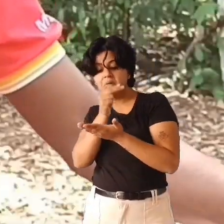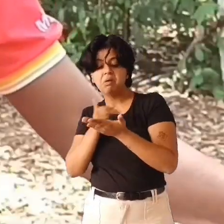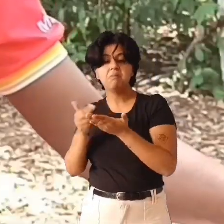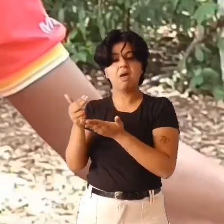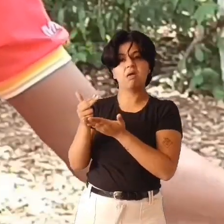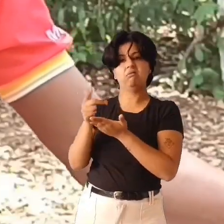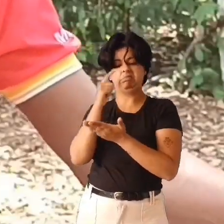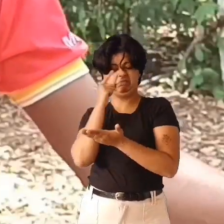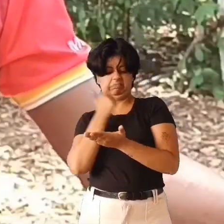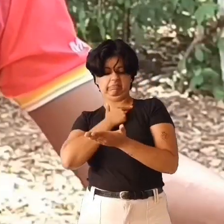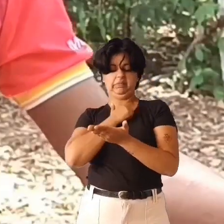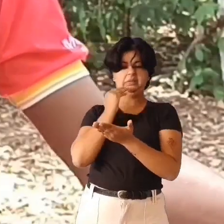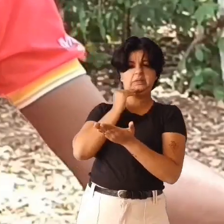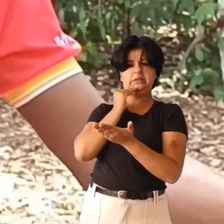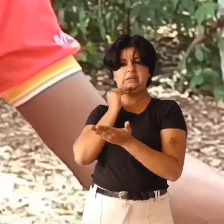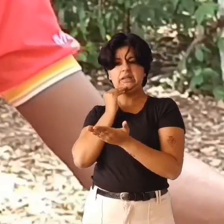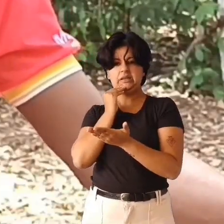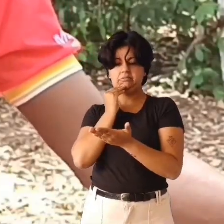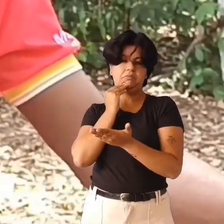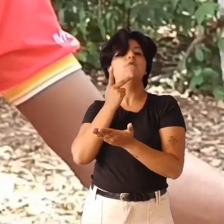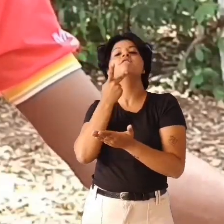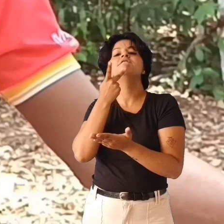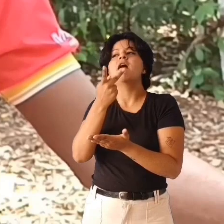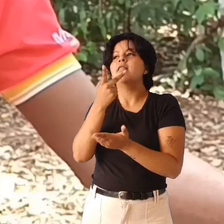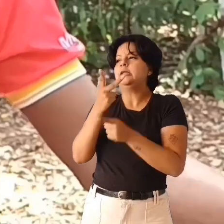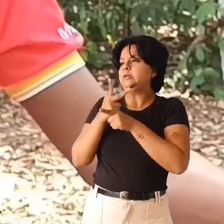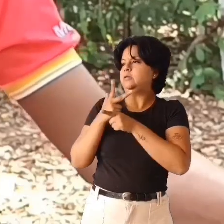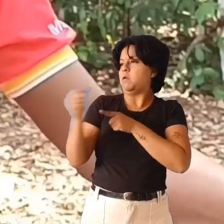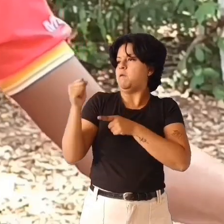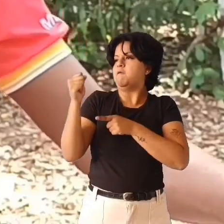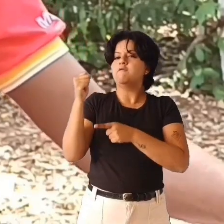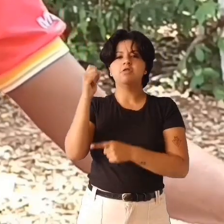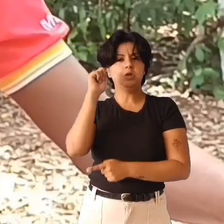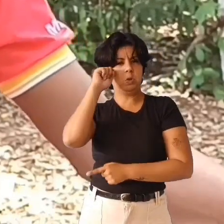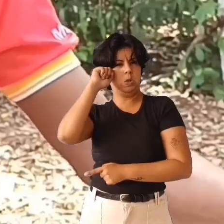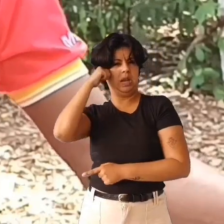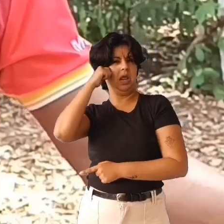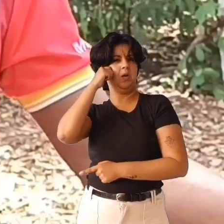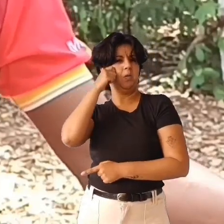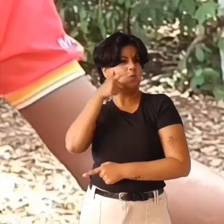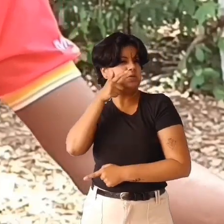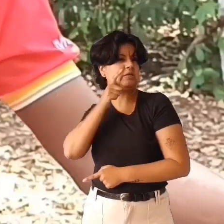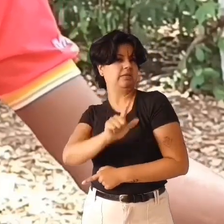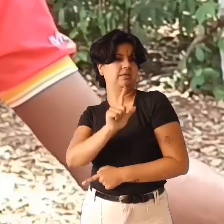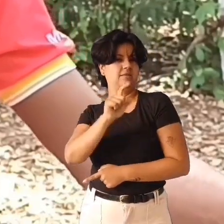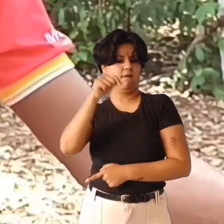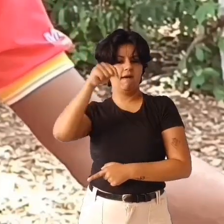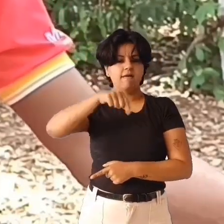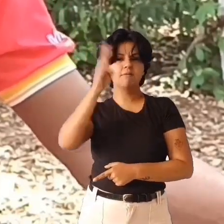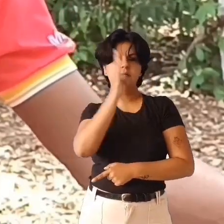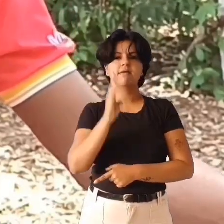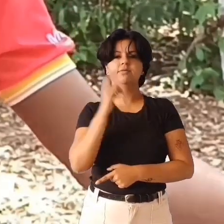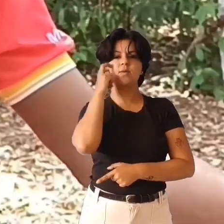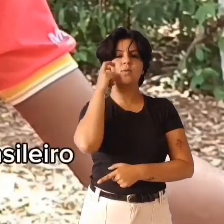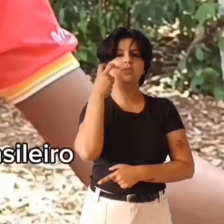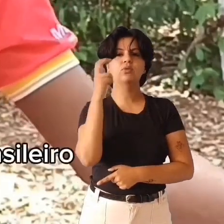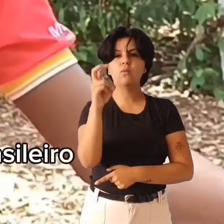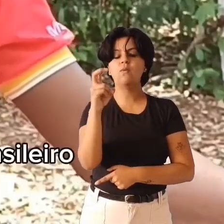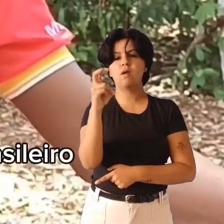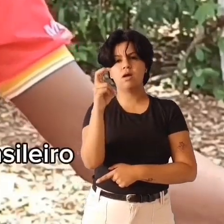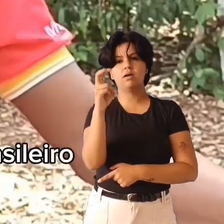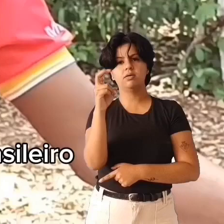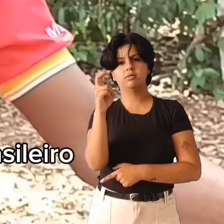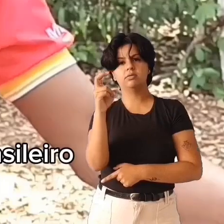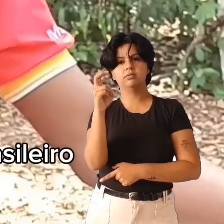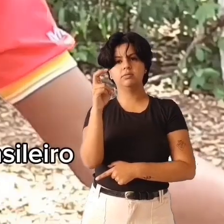imagem do negro, mas apelhado. Não fala das conquistas do negro, as contribuições que o negro deixaram para o Brasil culturalmente, a